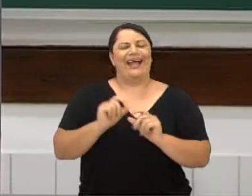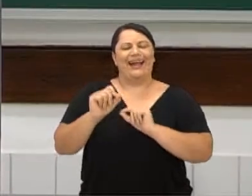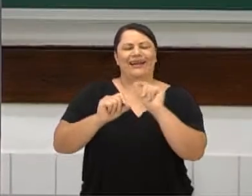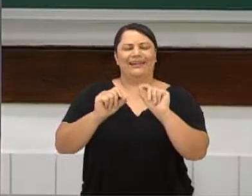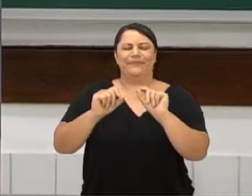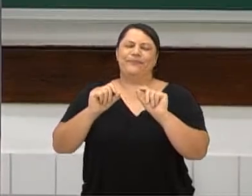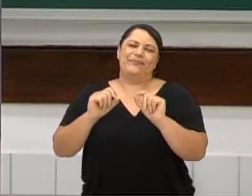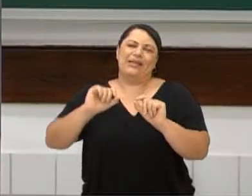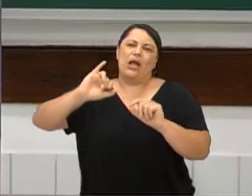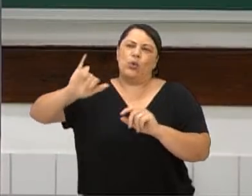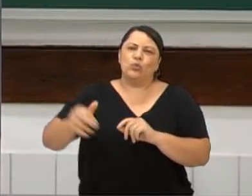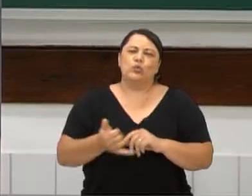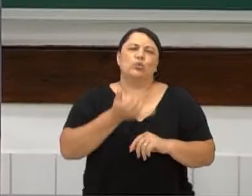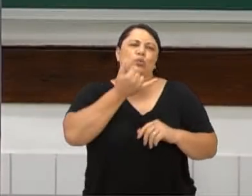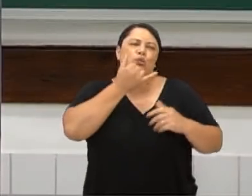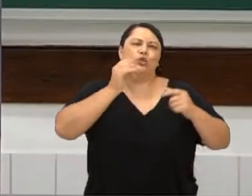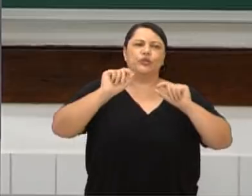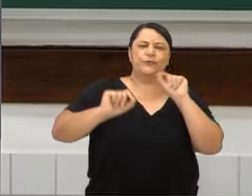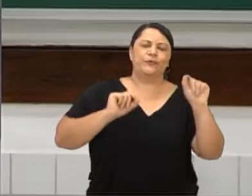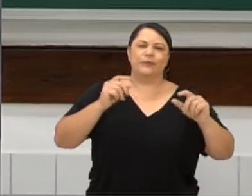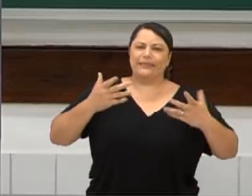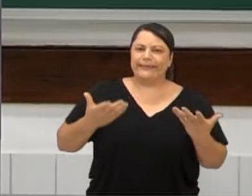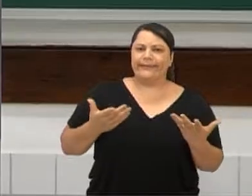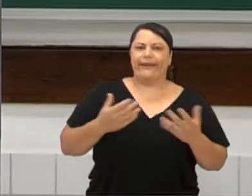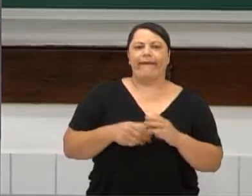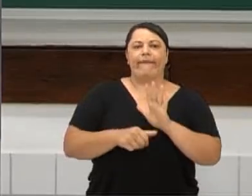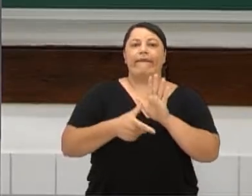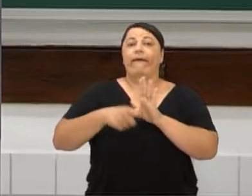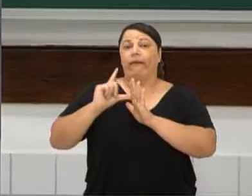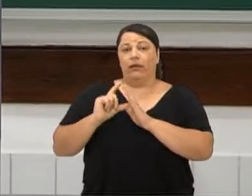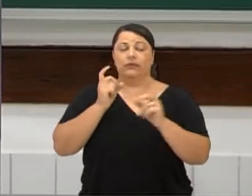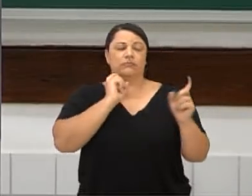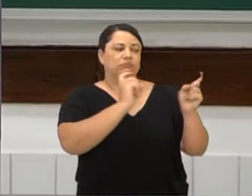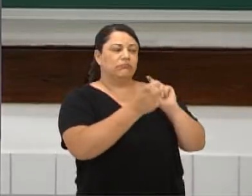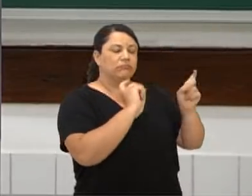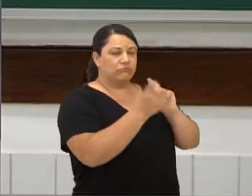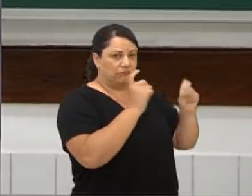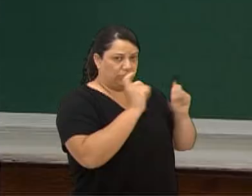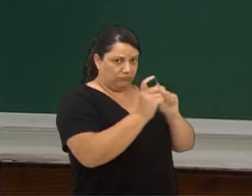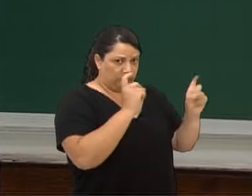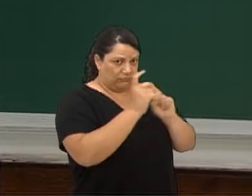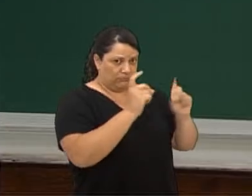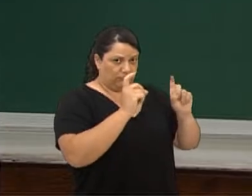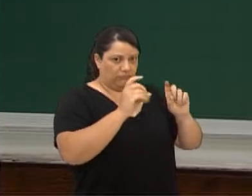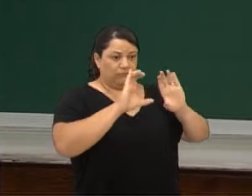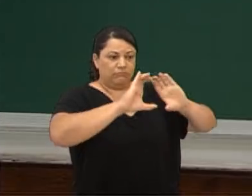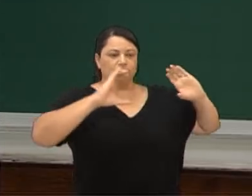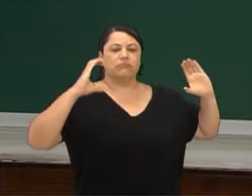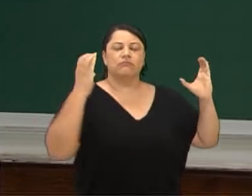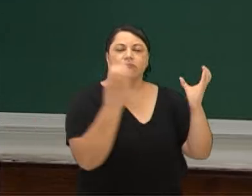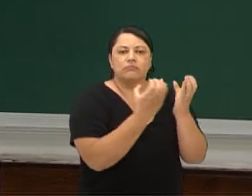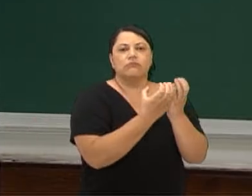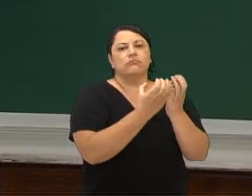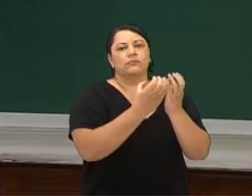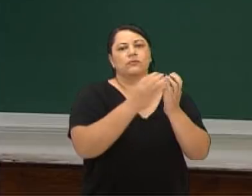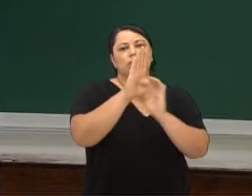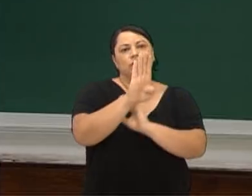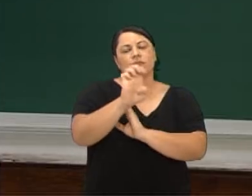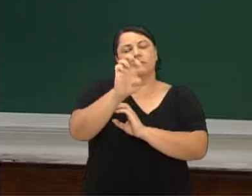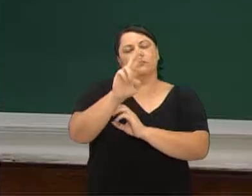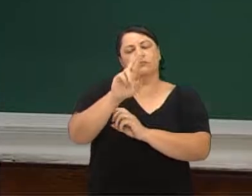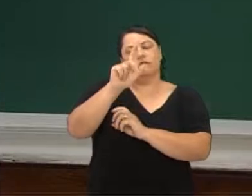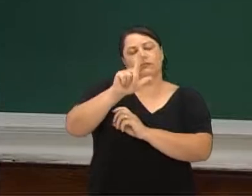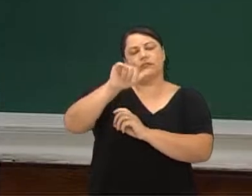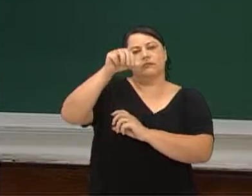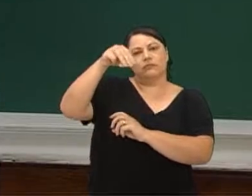domínio, primeiramente, esses países fizeram uma reunião chamada de Conferência de Berlim. O que esses